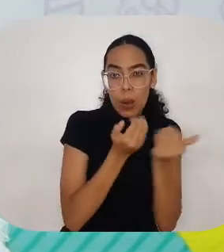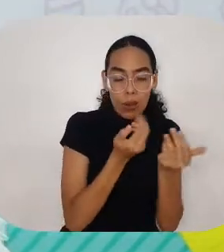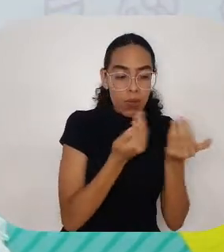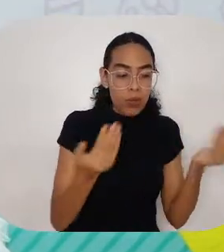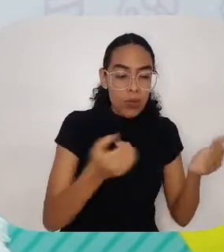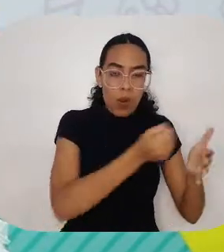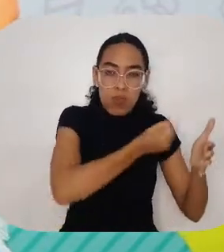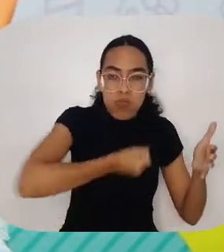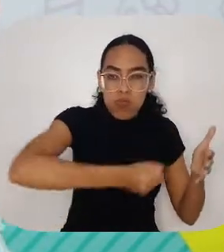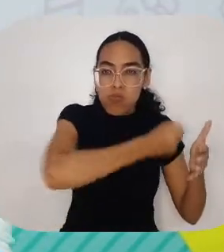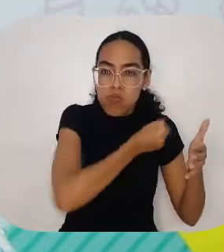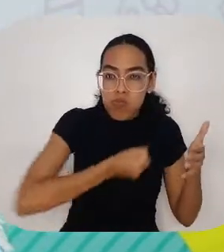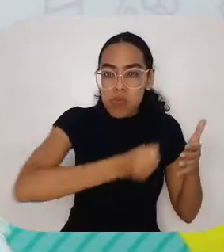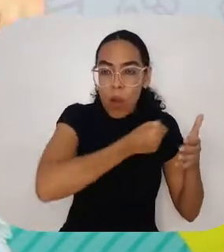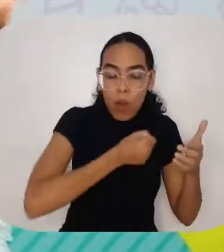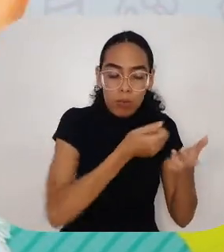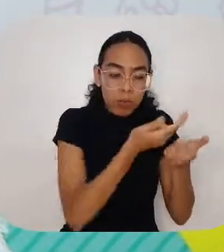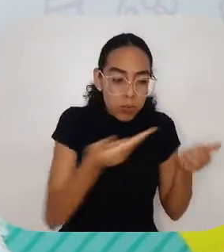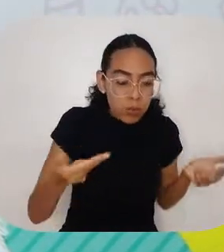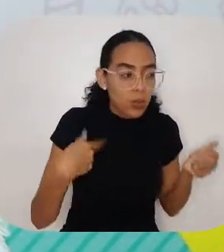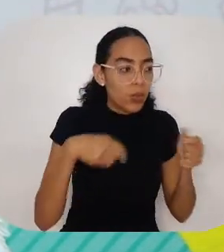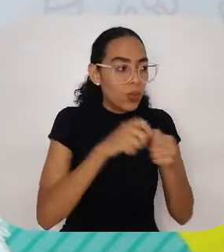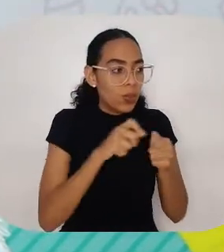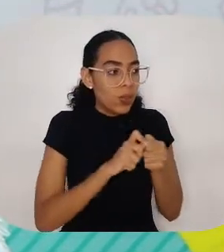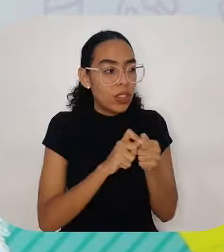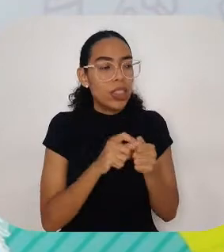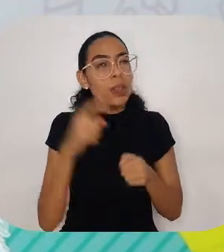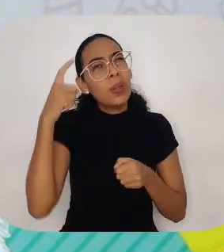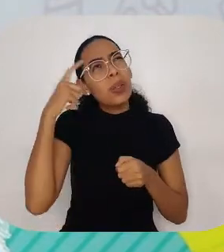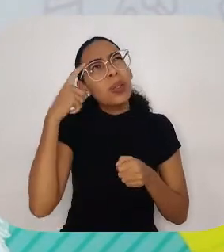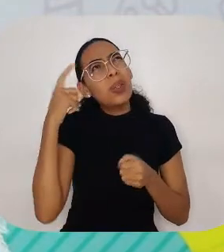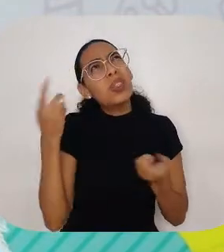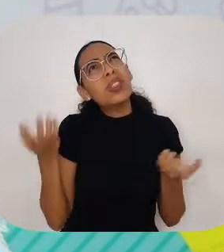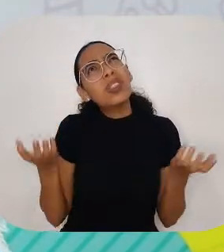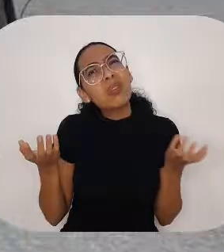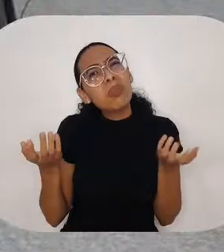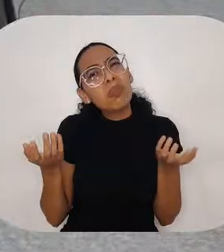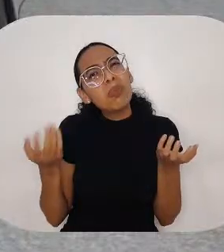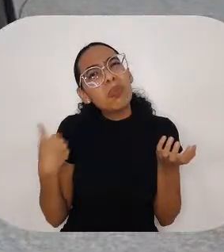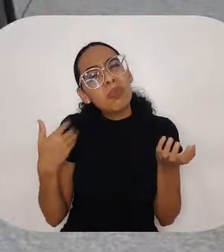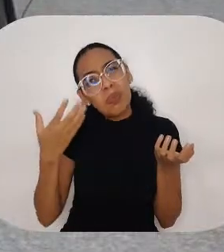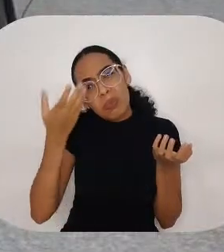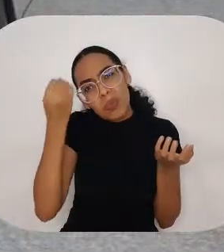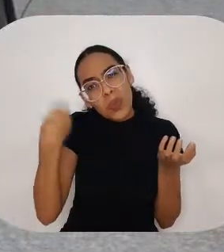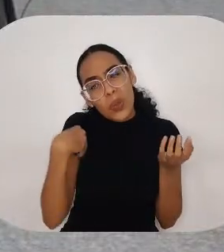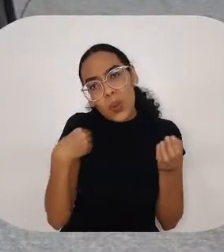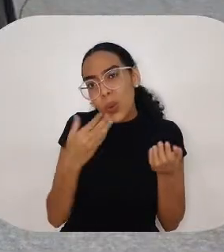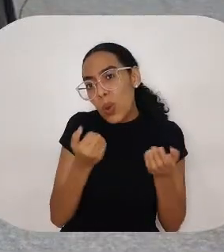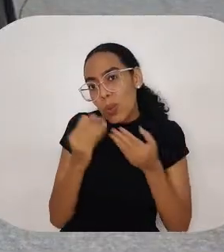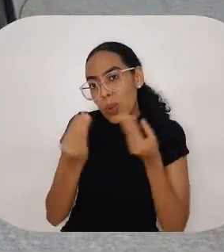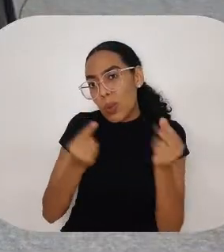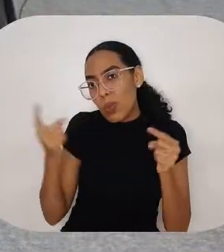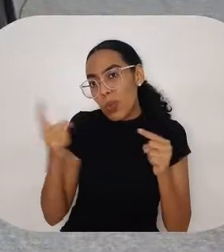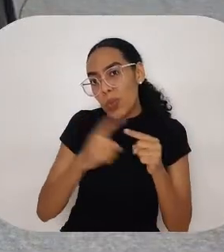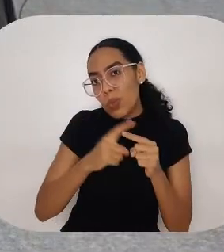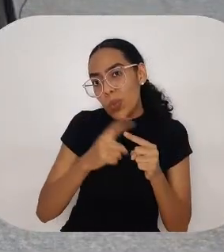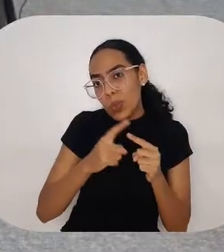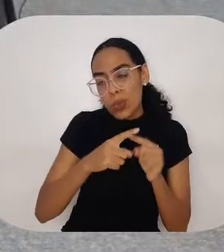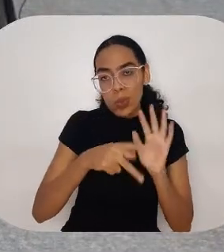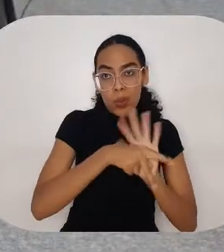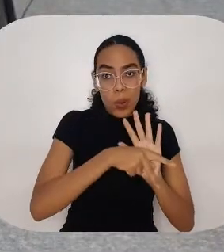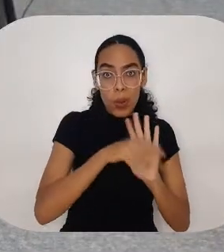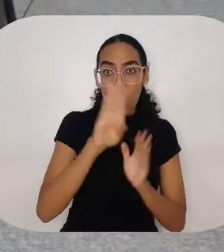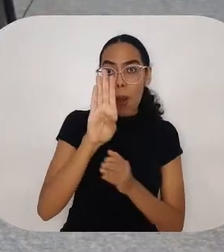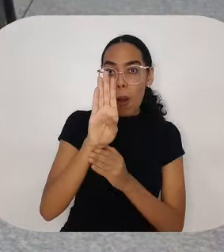cozinhar as guloseimas. E eles começaram a fazer... Ih, o que é mesmo comida de São João? Bolo